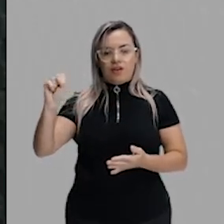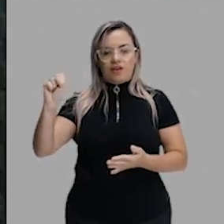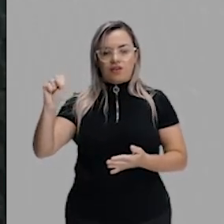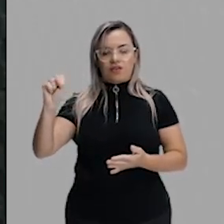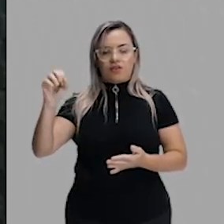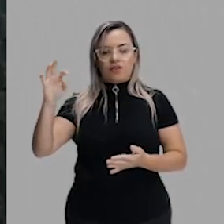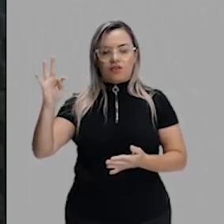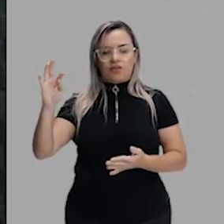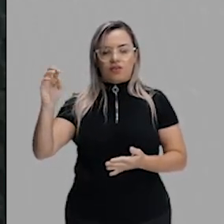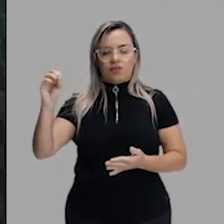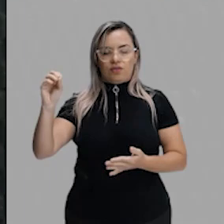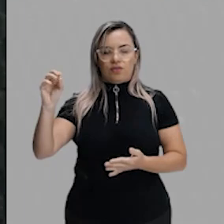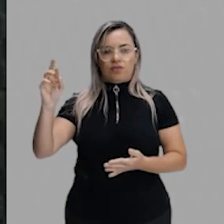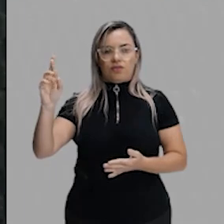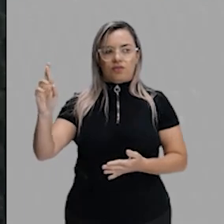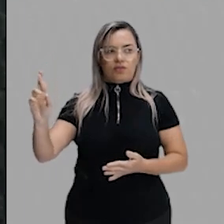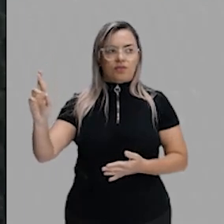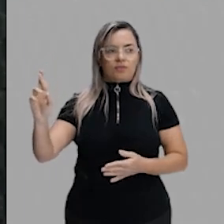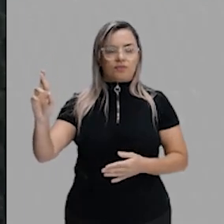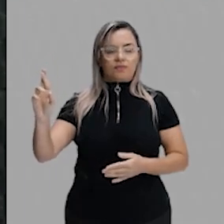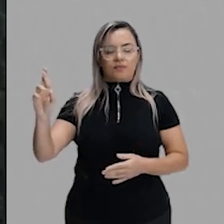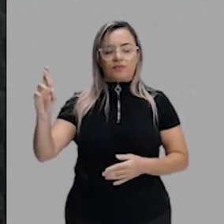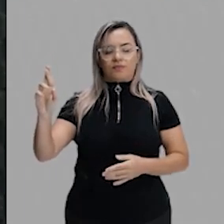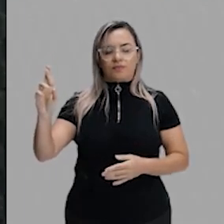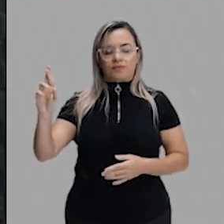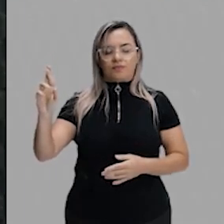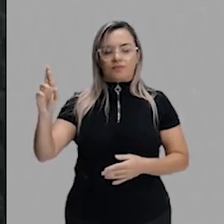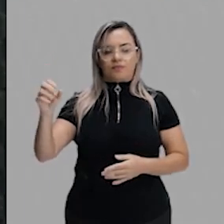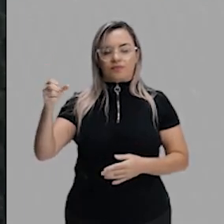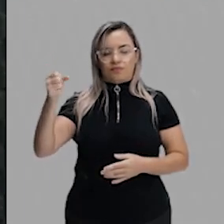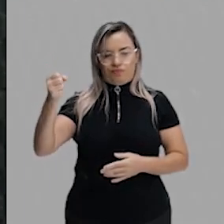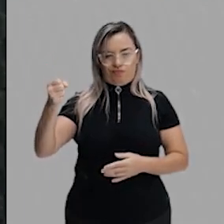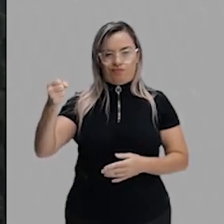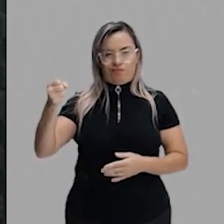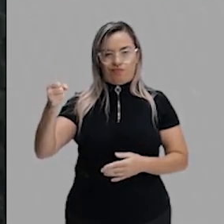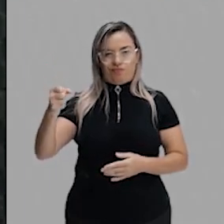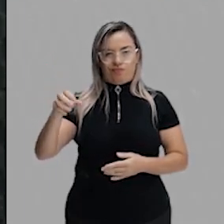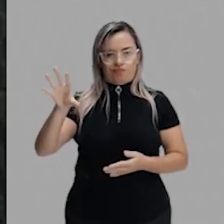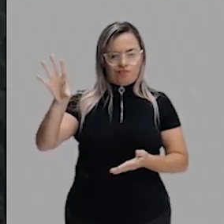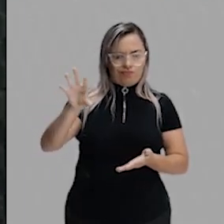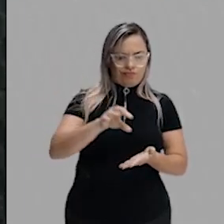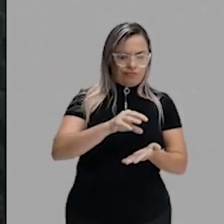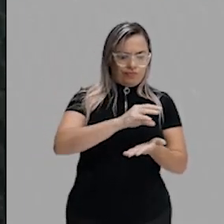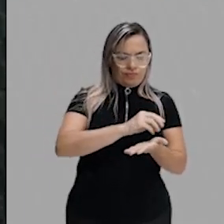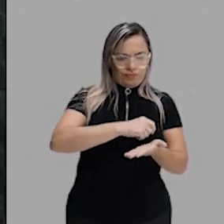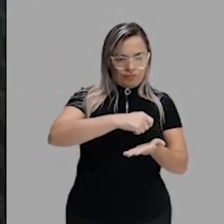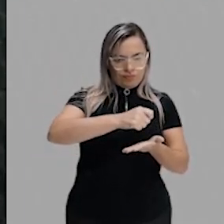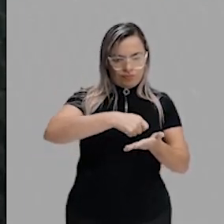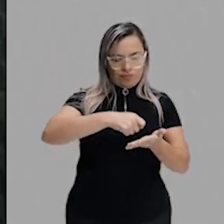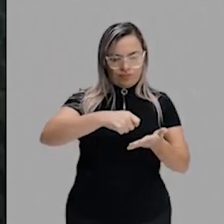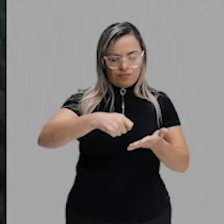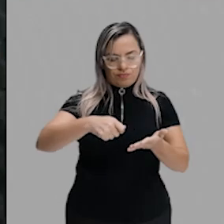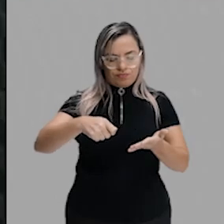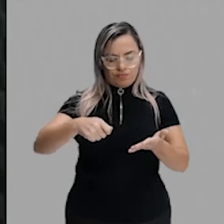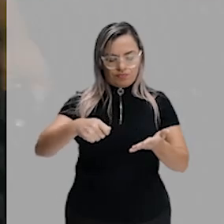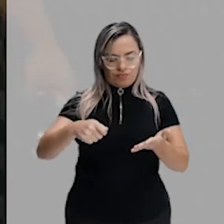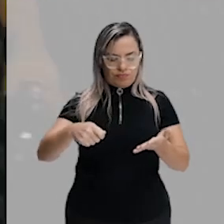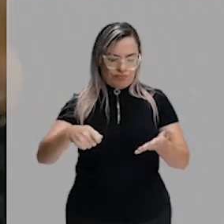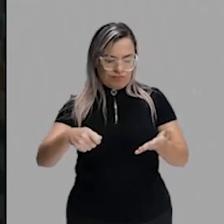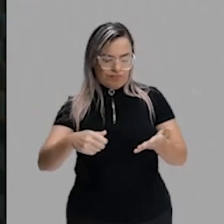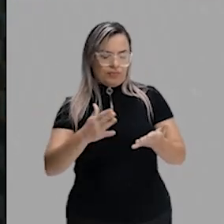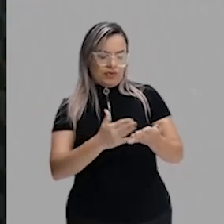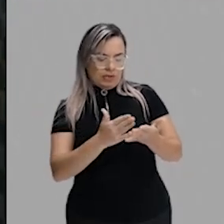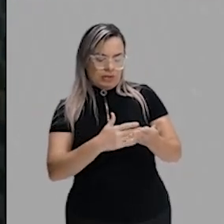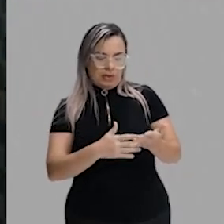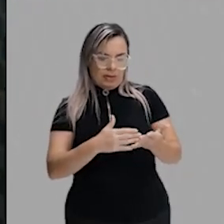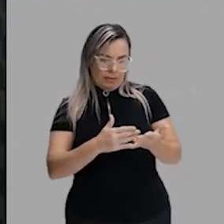Bom, resistores, gente, vocês podem fazer as anotações de vocês aí, né? Pega o caderno, pega a caneta,